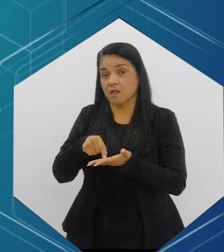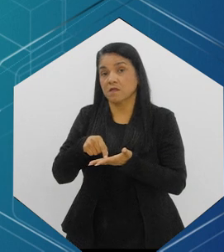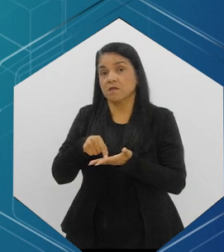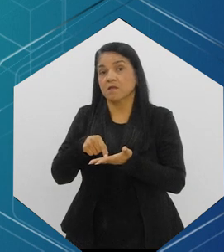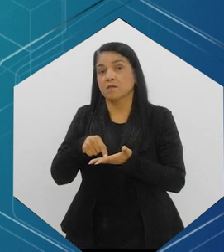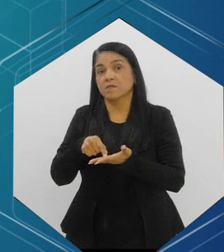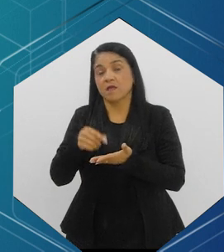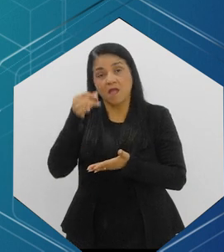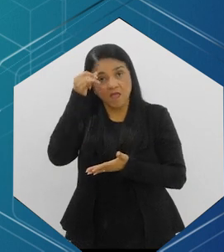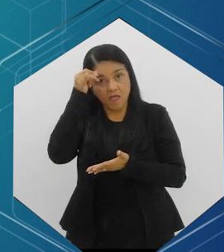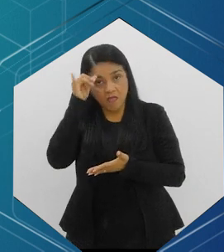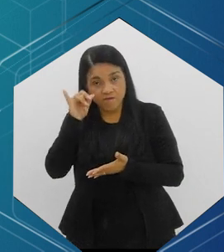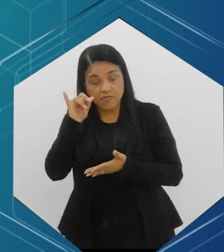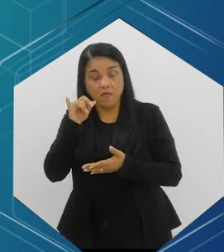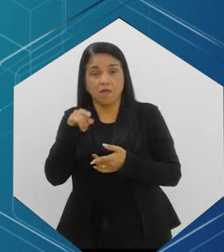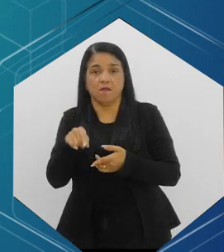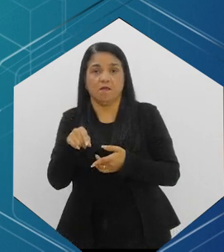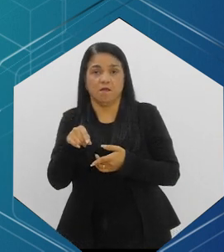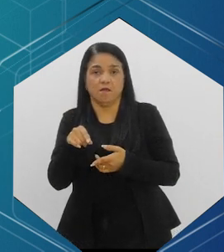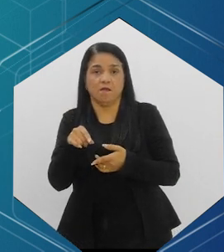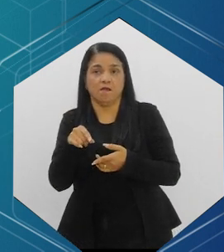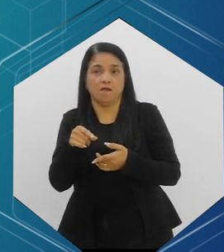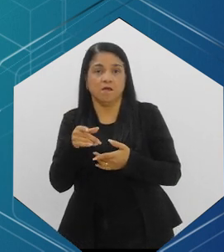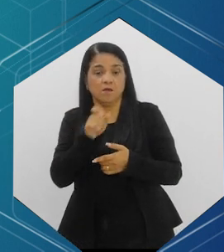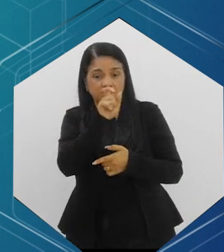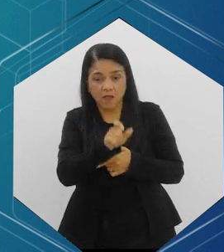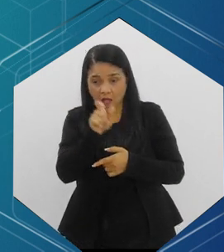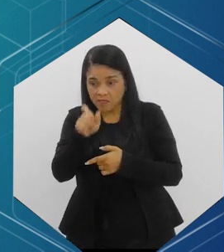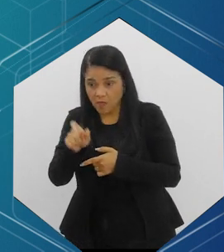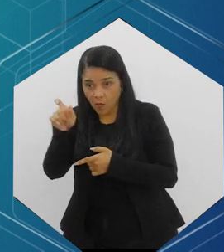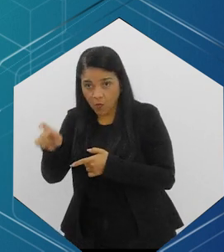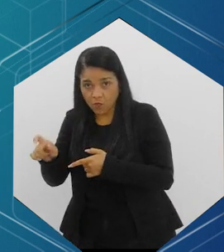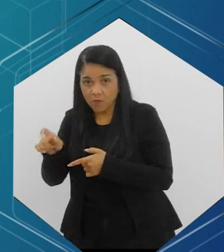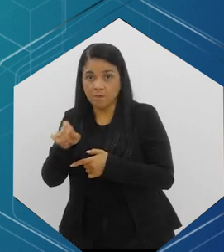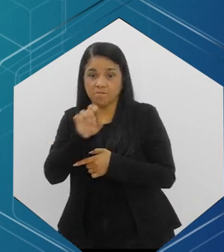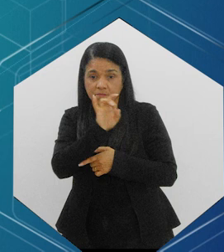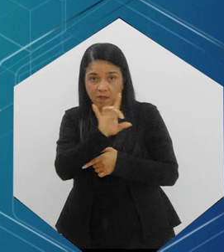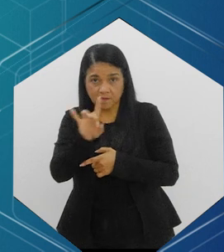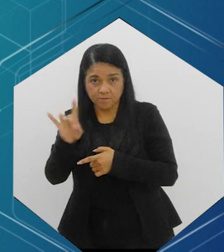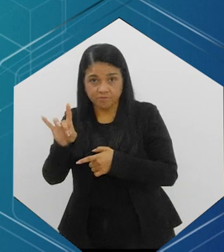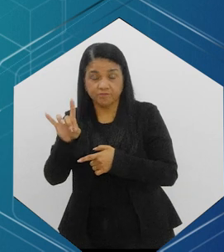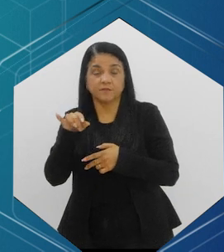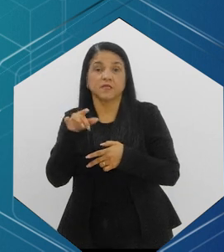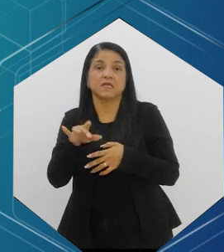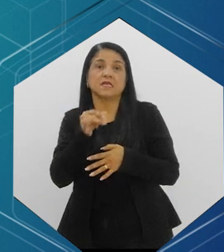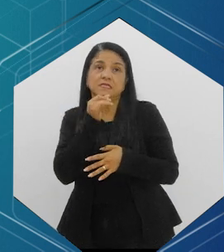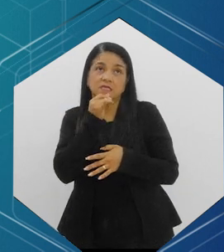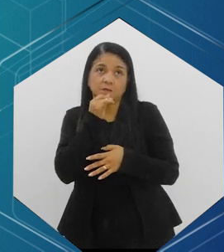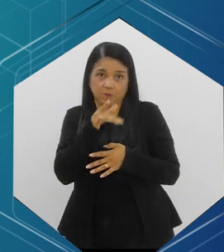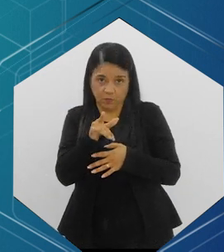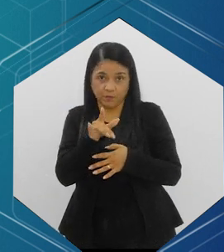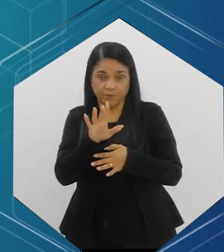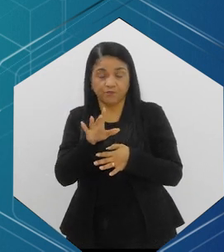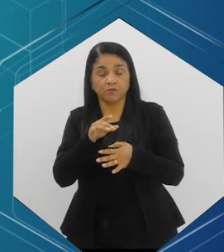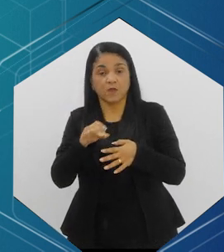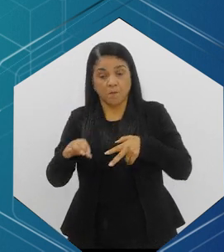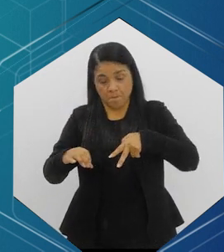Para profilaxia desse evento. Já, exemplo, uma cirurgia de artroscopia, que eu não vou envolver